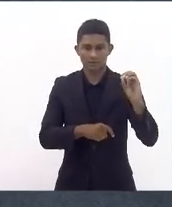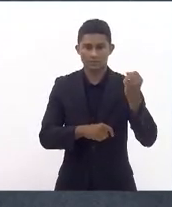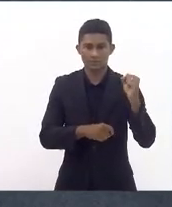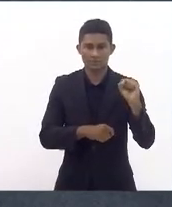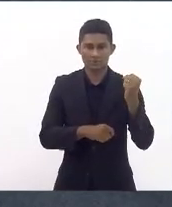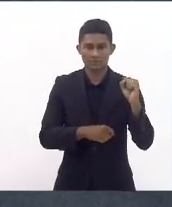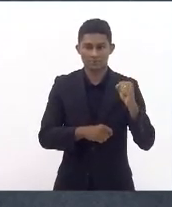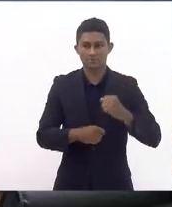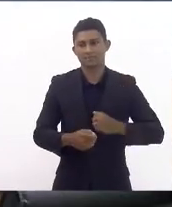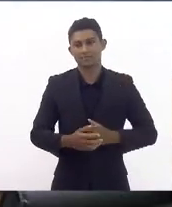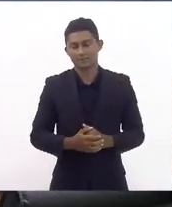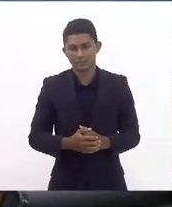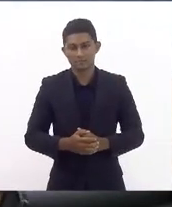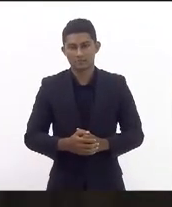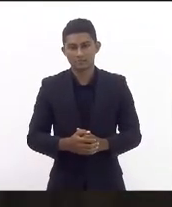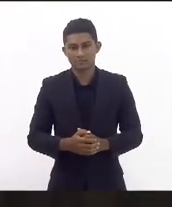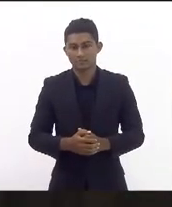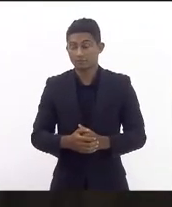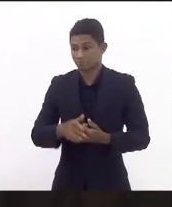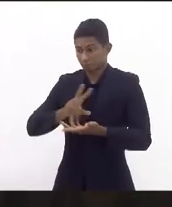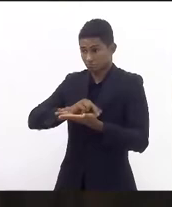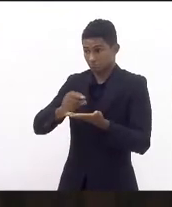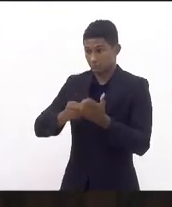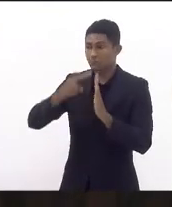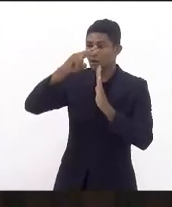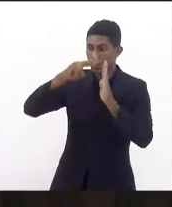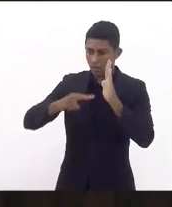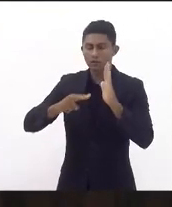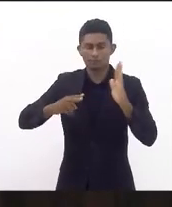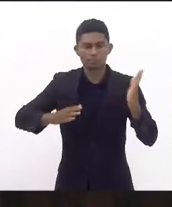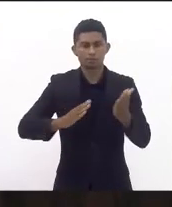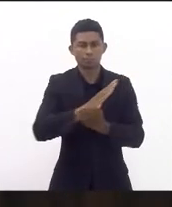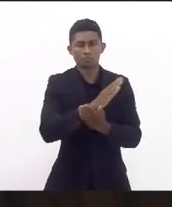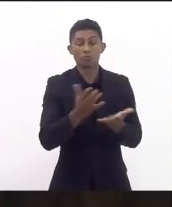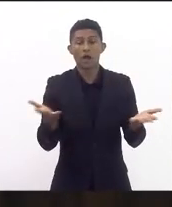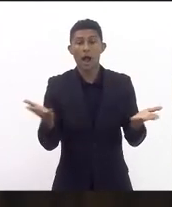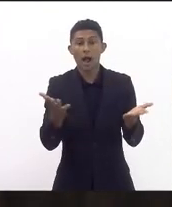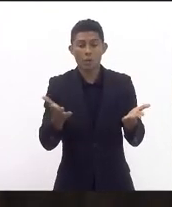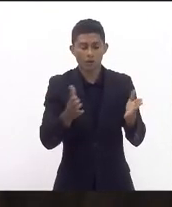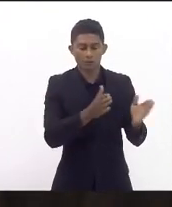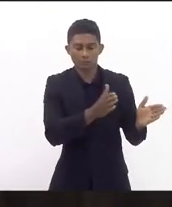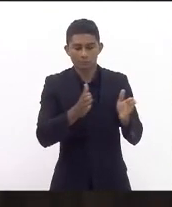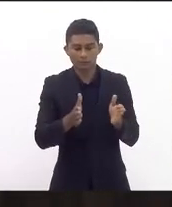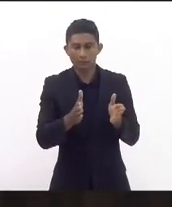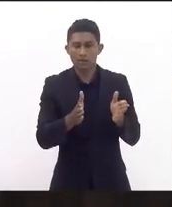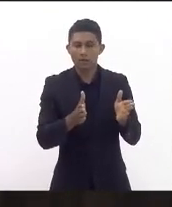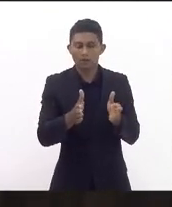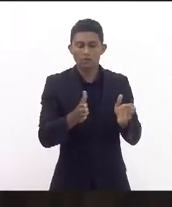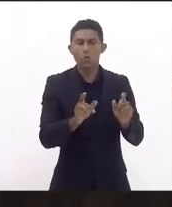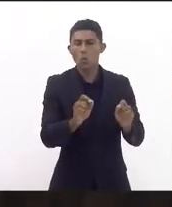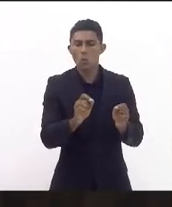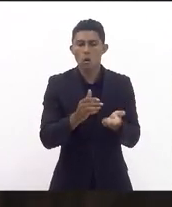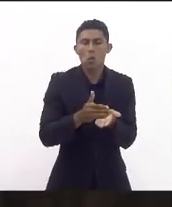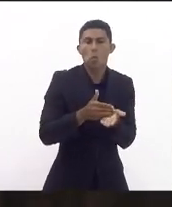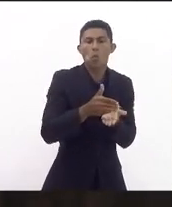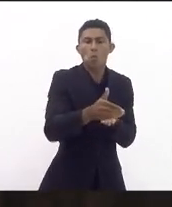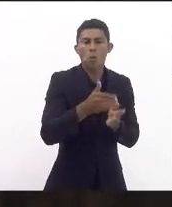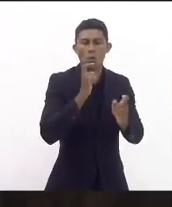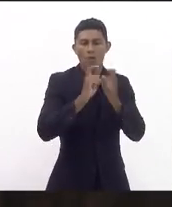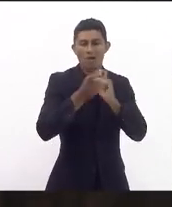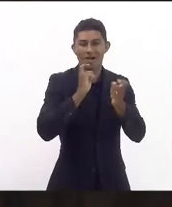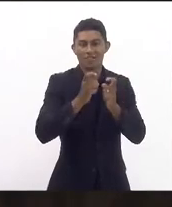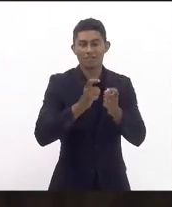segundos a lida e aprovada a ata passa seu expediente Inicial primeiro